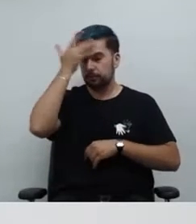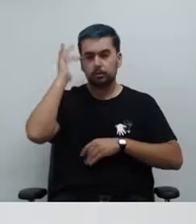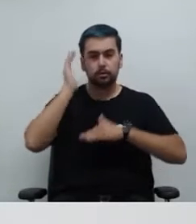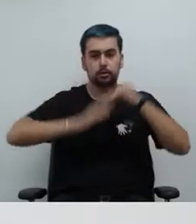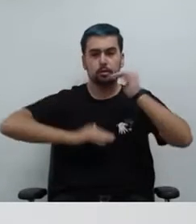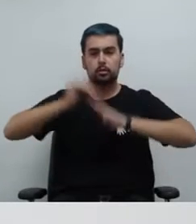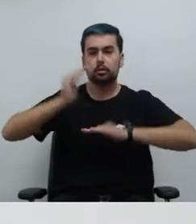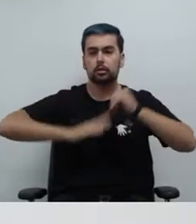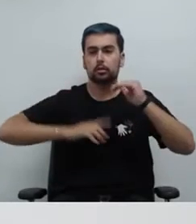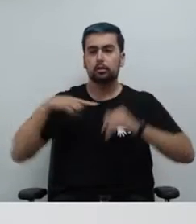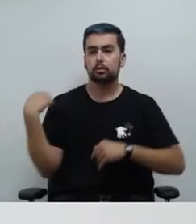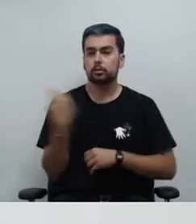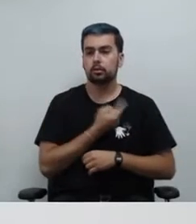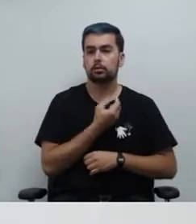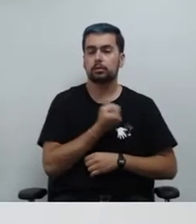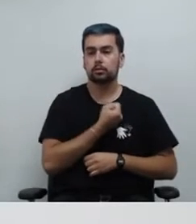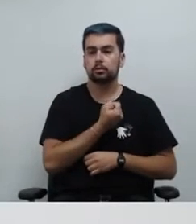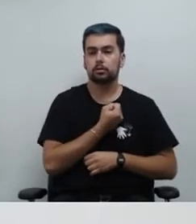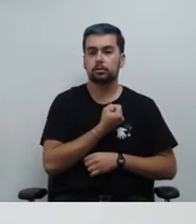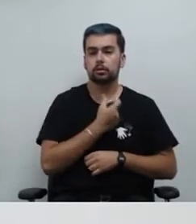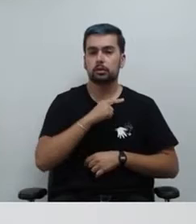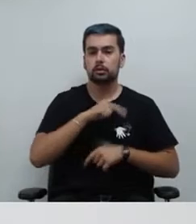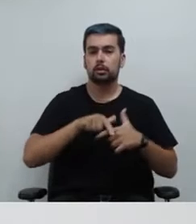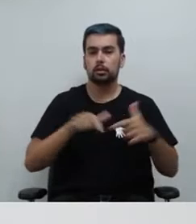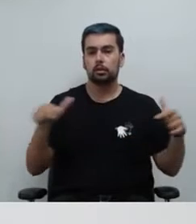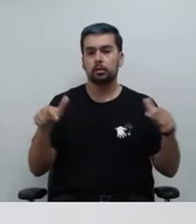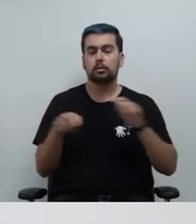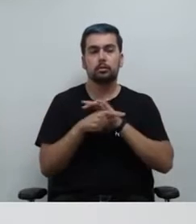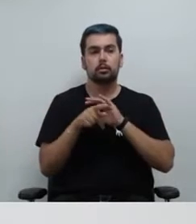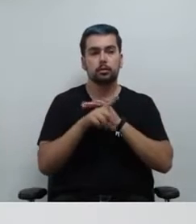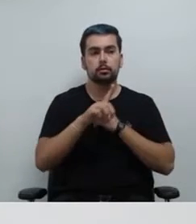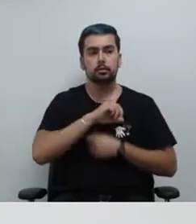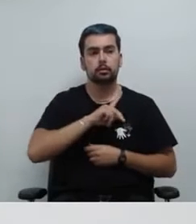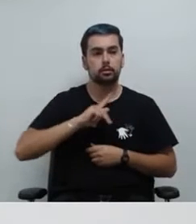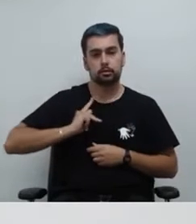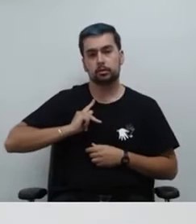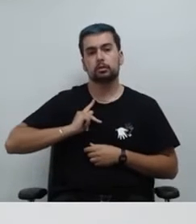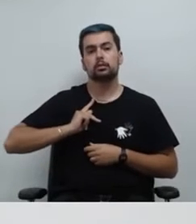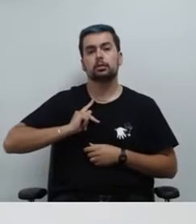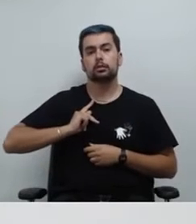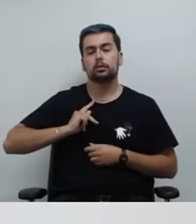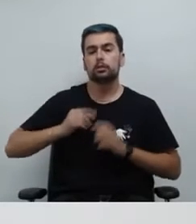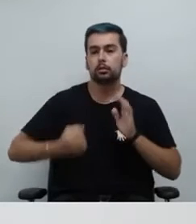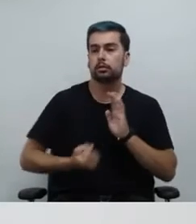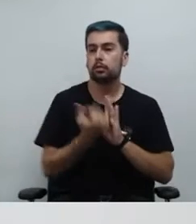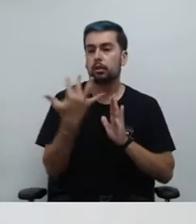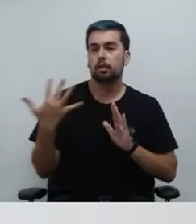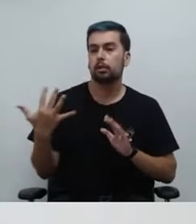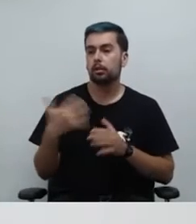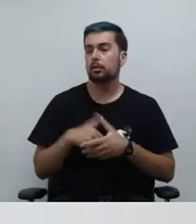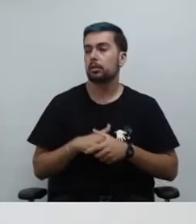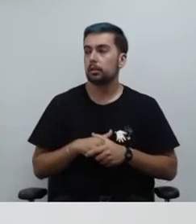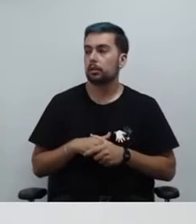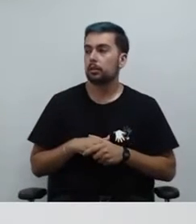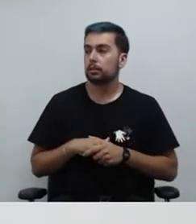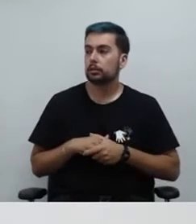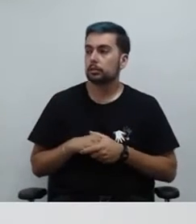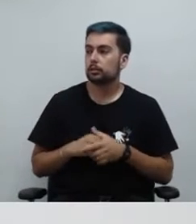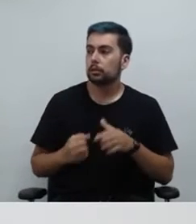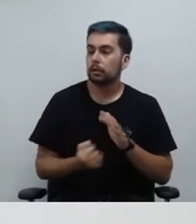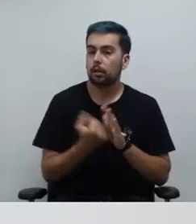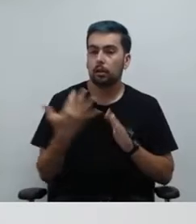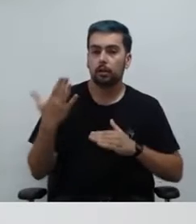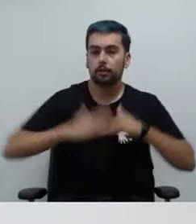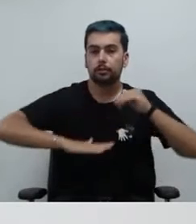somos, em número, a Defensoria do país que tem o maior número de defensoras e defensores, conquanto na proporção, né,